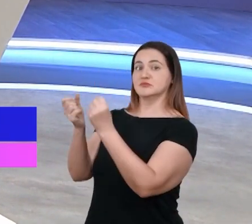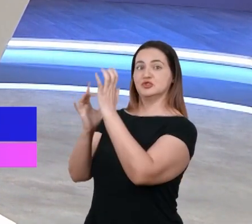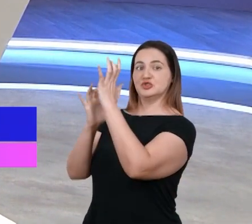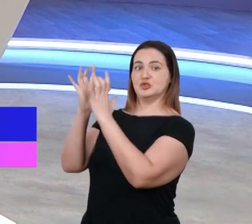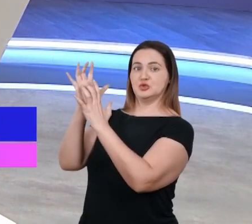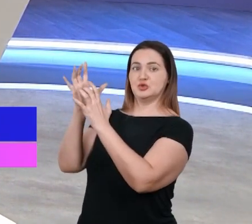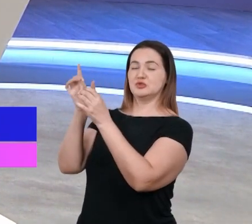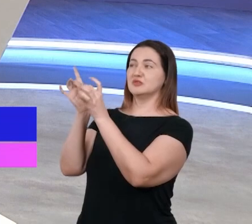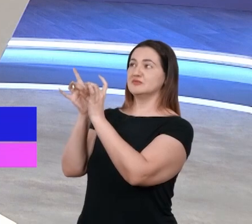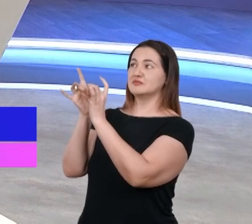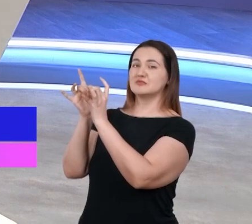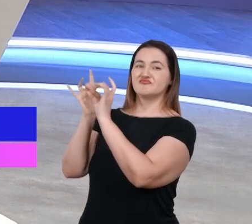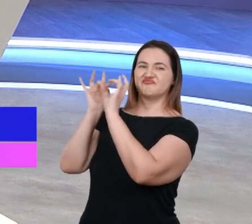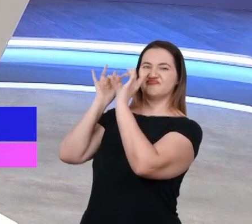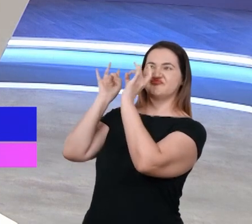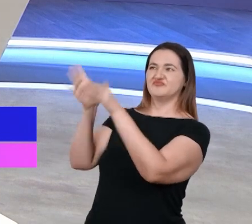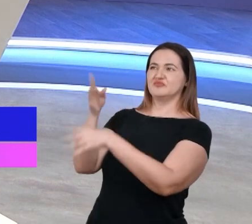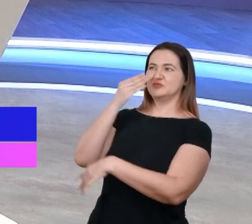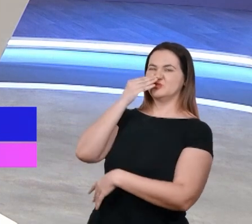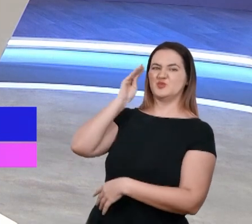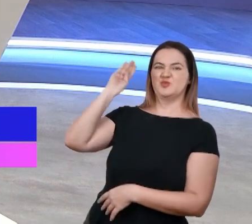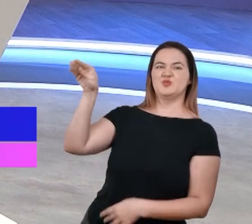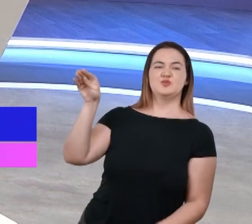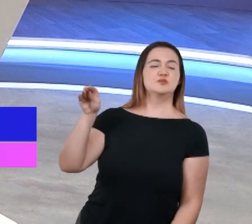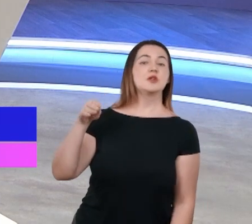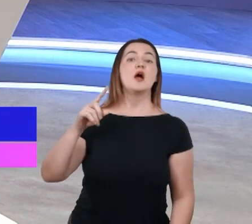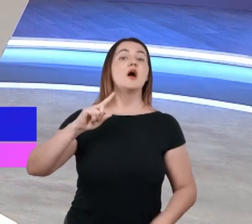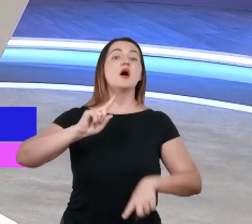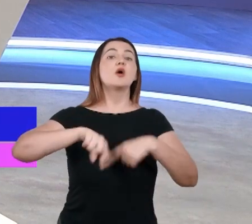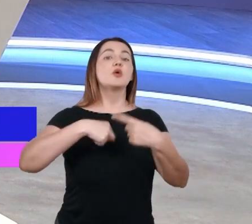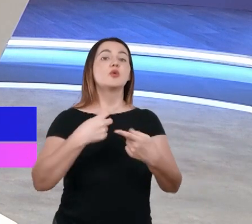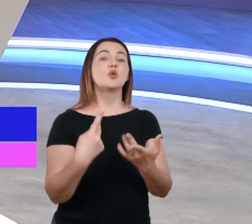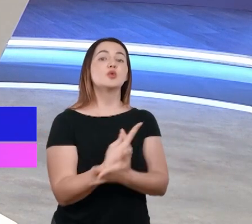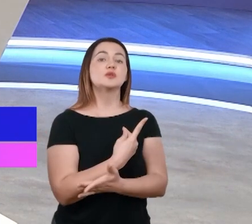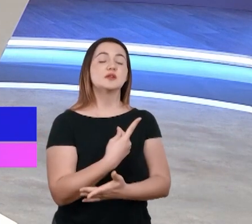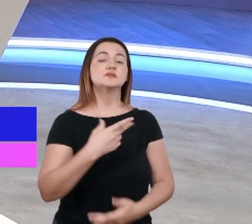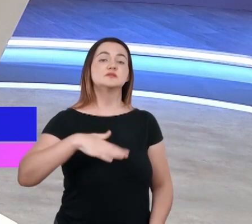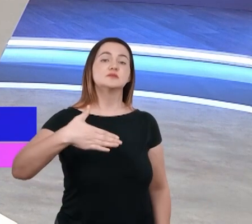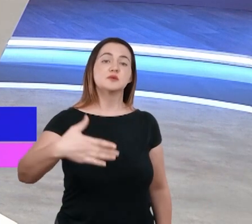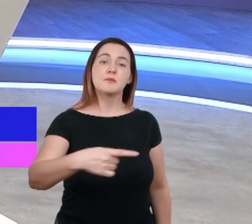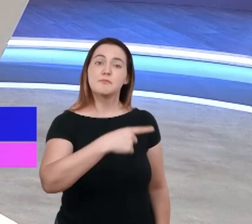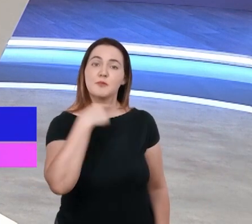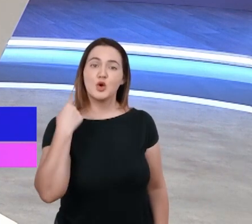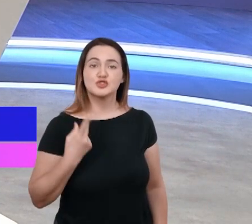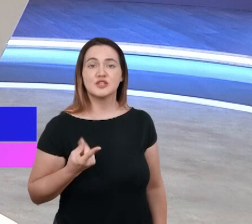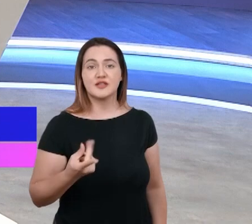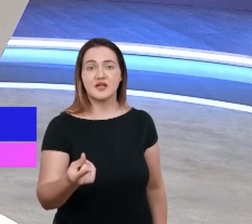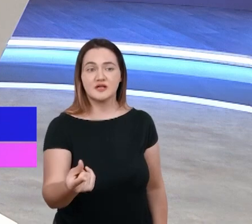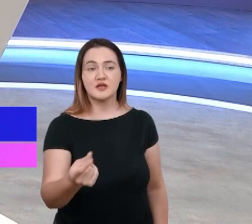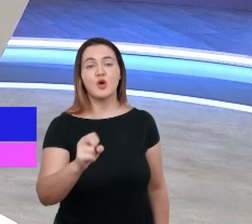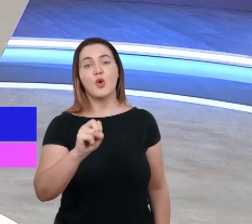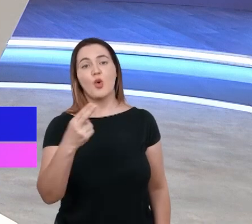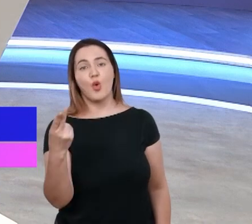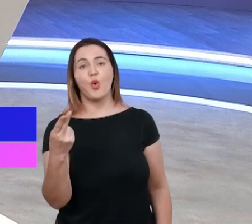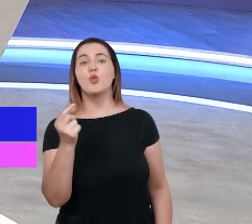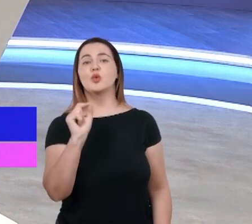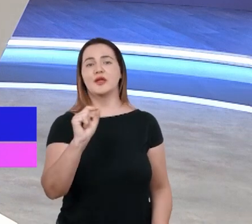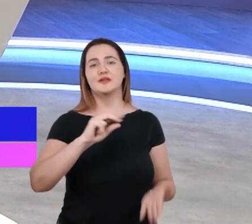do Salvador. Segunda morte é a morte eterna, que é também o